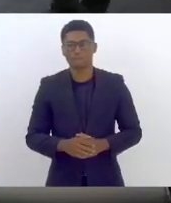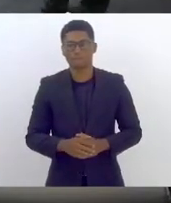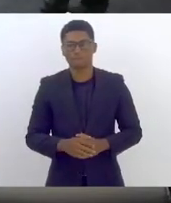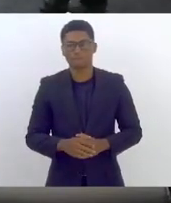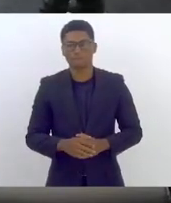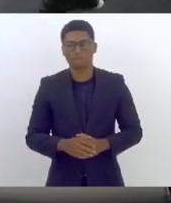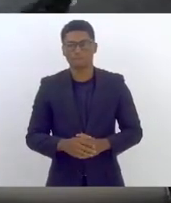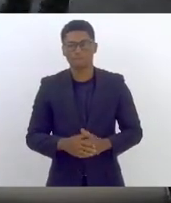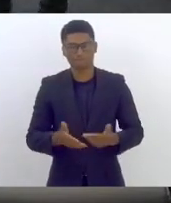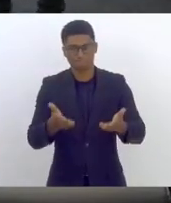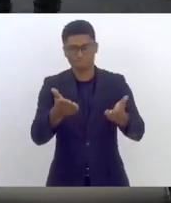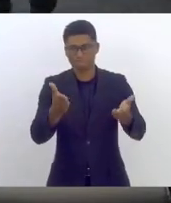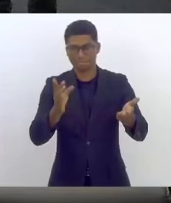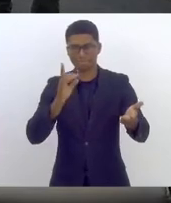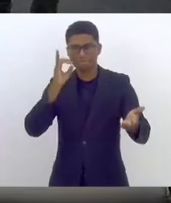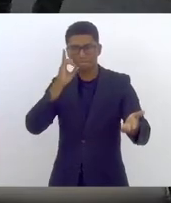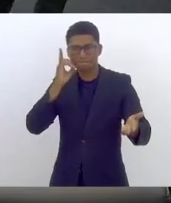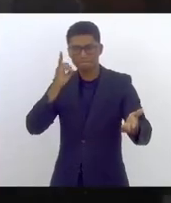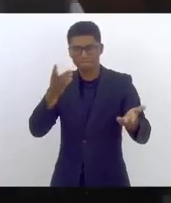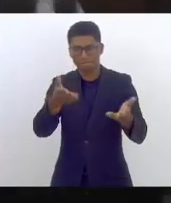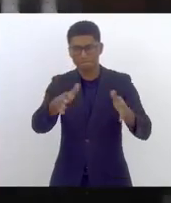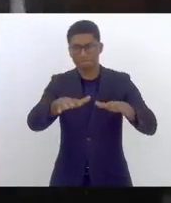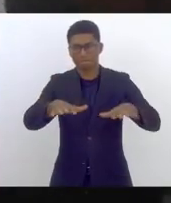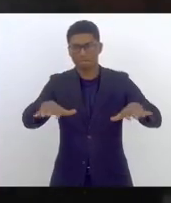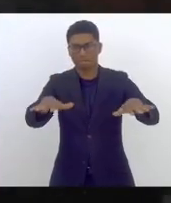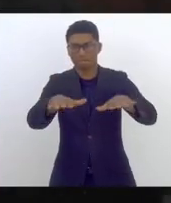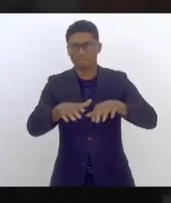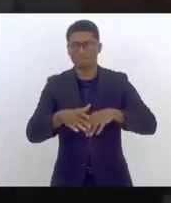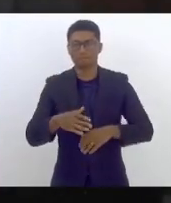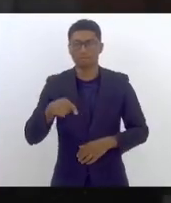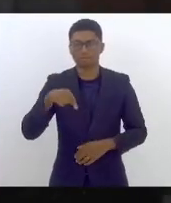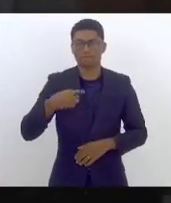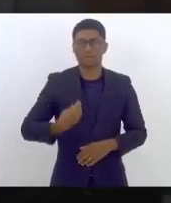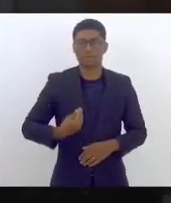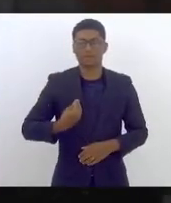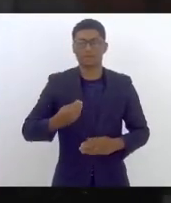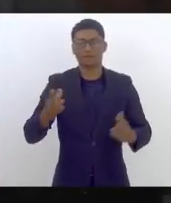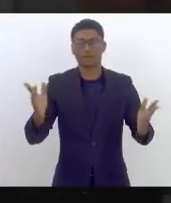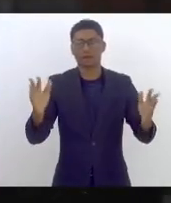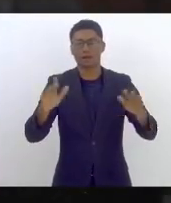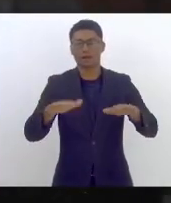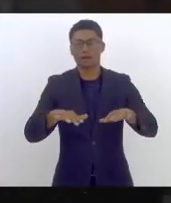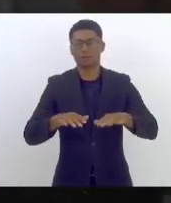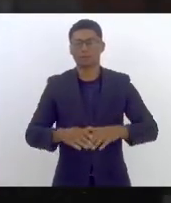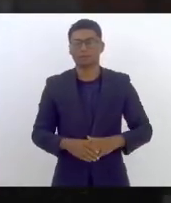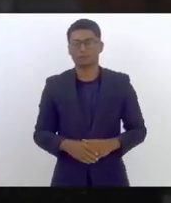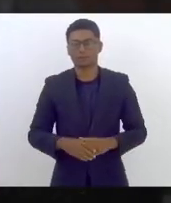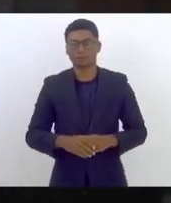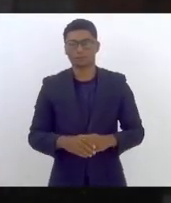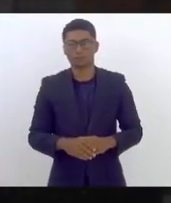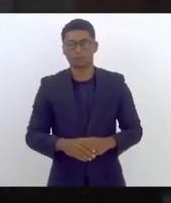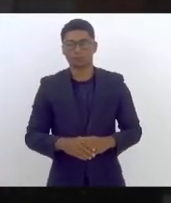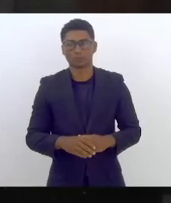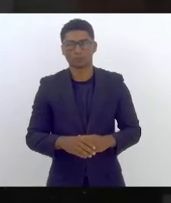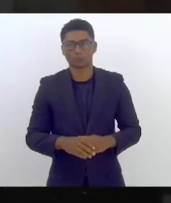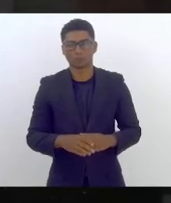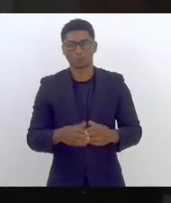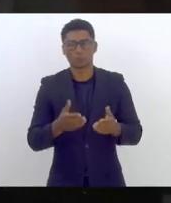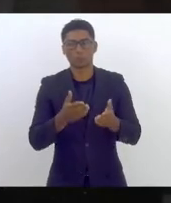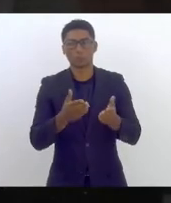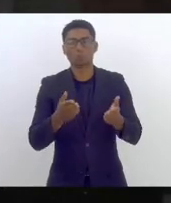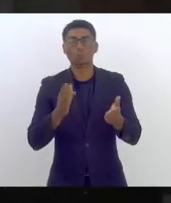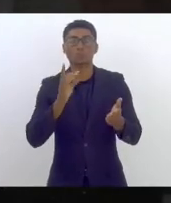senhoras e senhores Deputados presentes em plenário senhoras e senhores